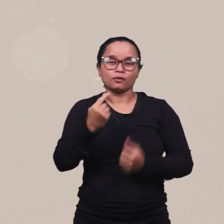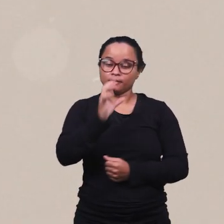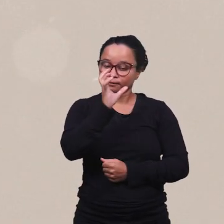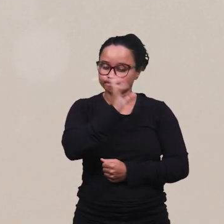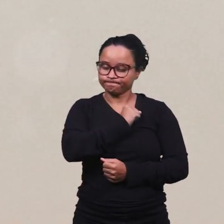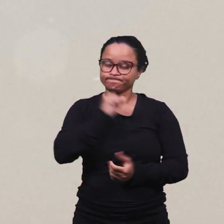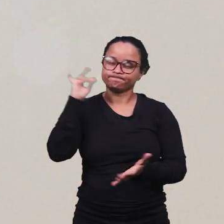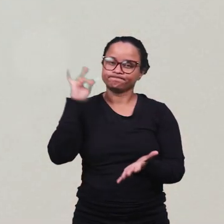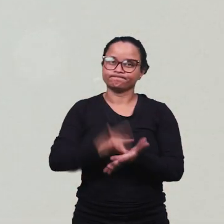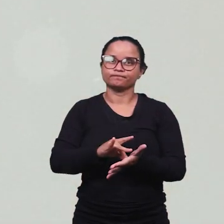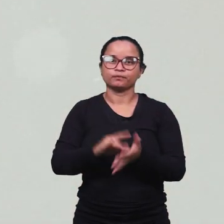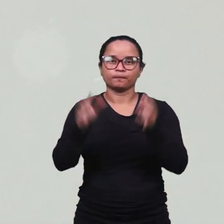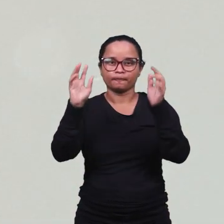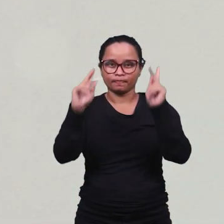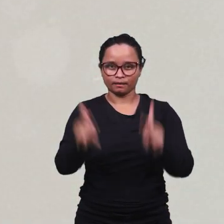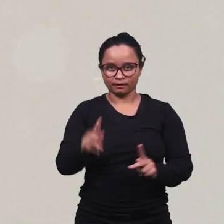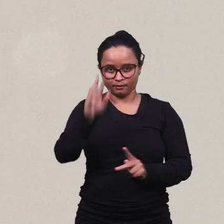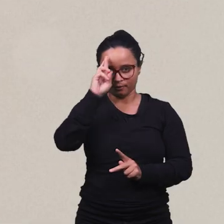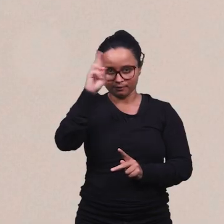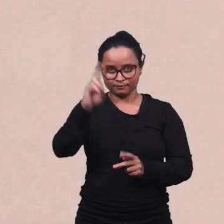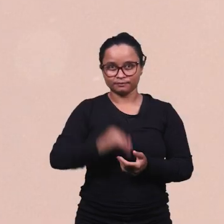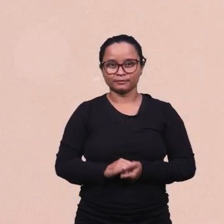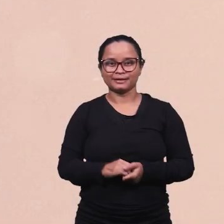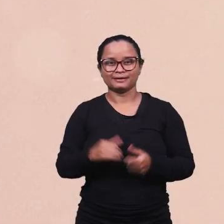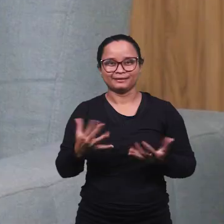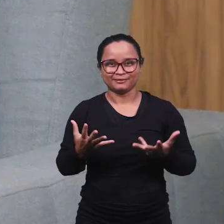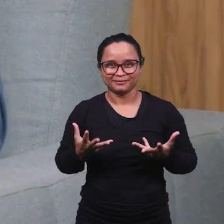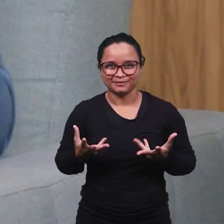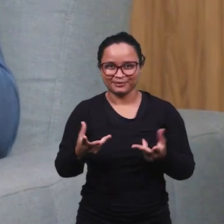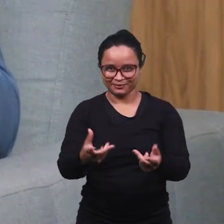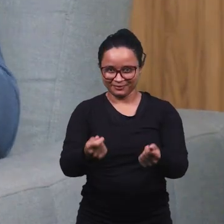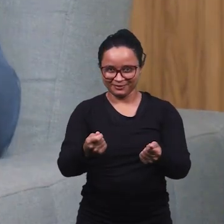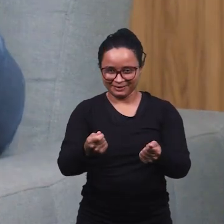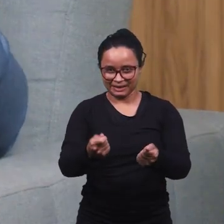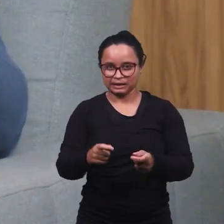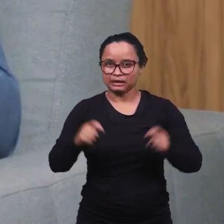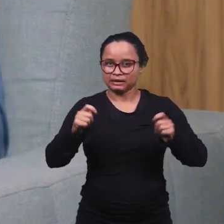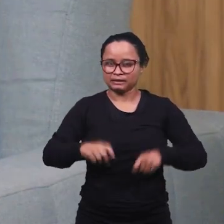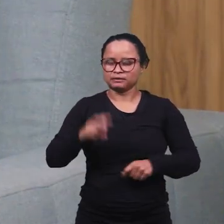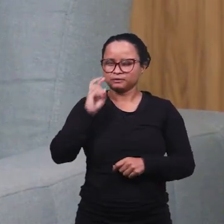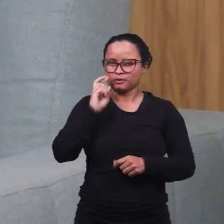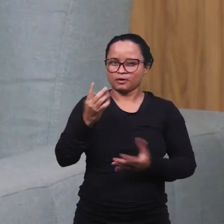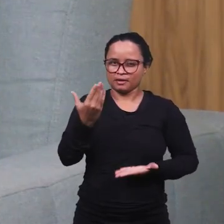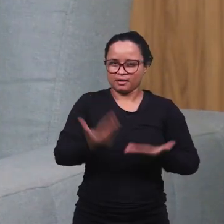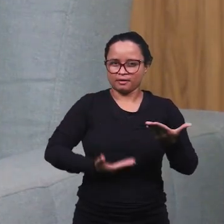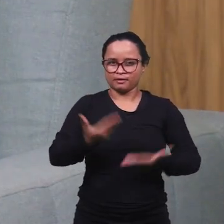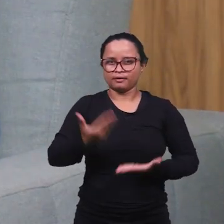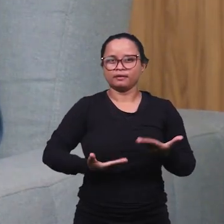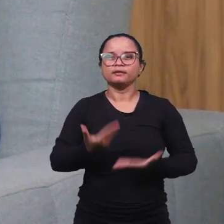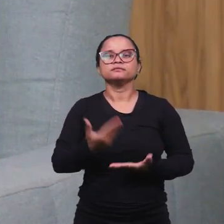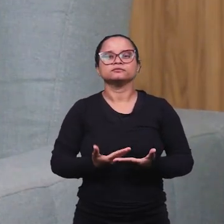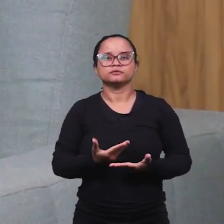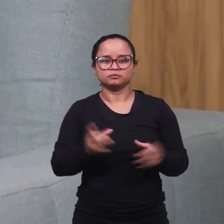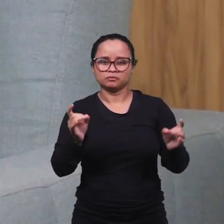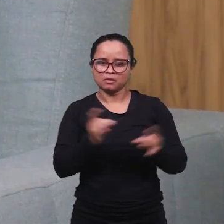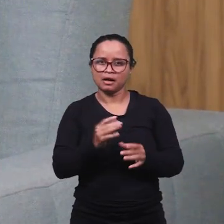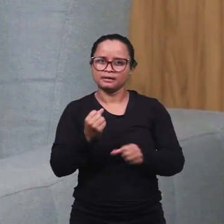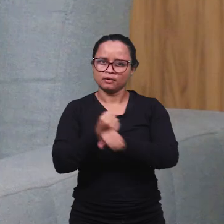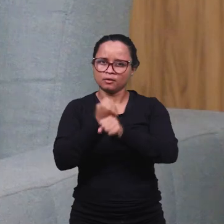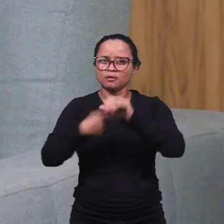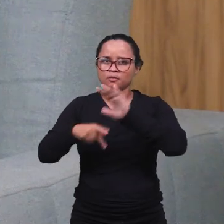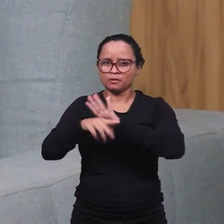qual nós amamos muito. A paz do Senhor. Que maravilha é poder ver os nossos irmãos ativos na